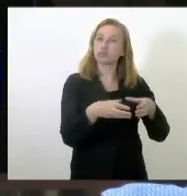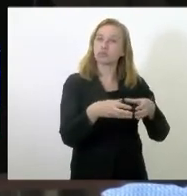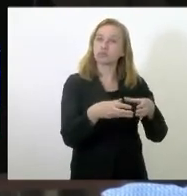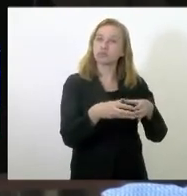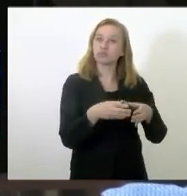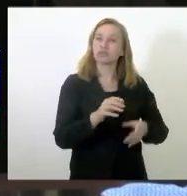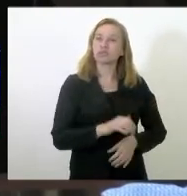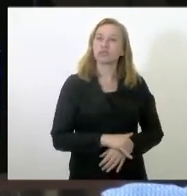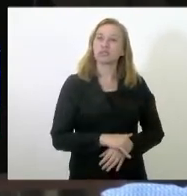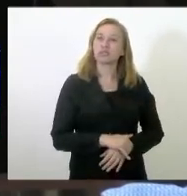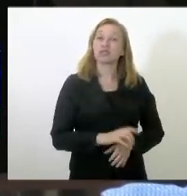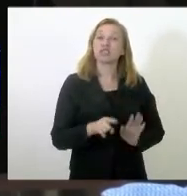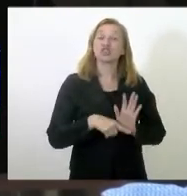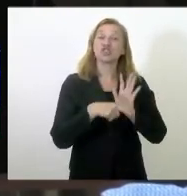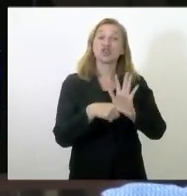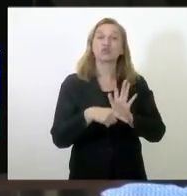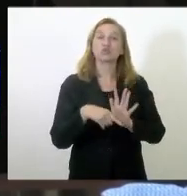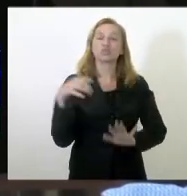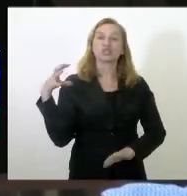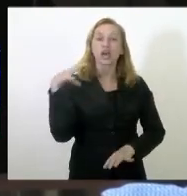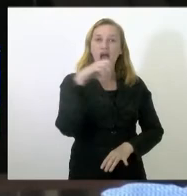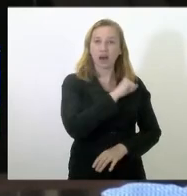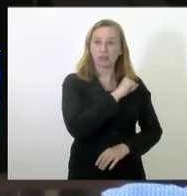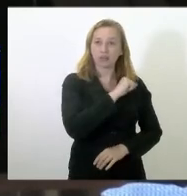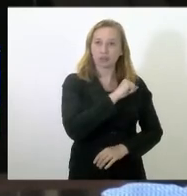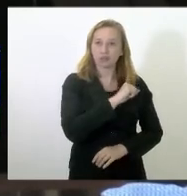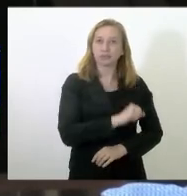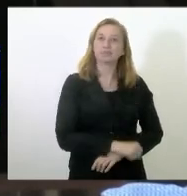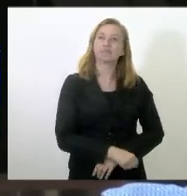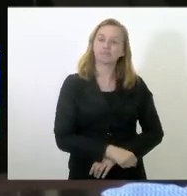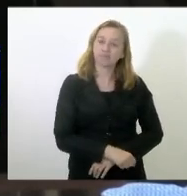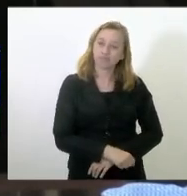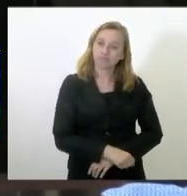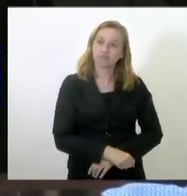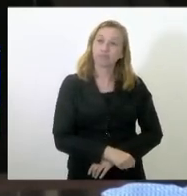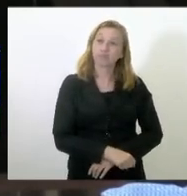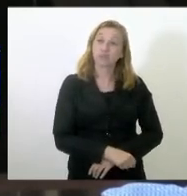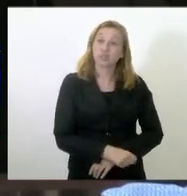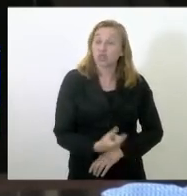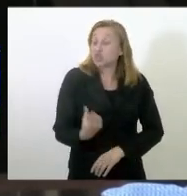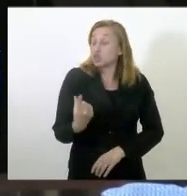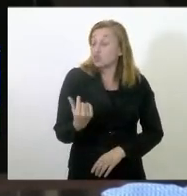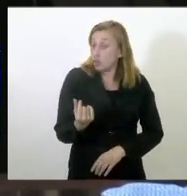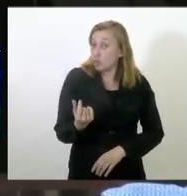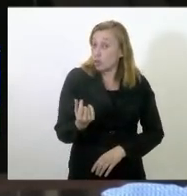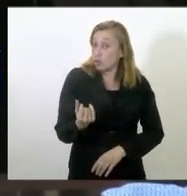um conjunto de ajudas emergenciais de valores